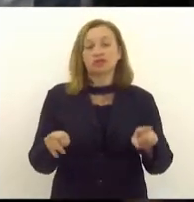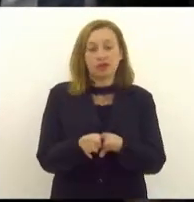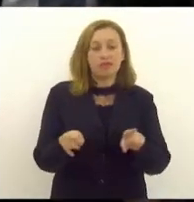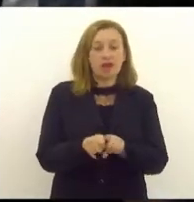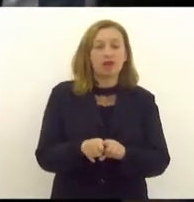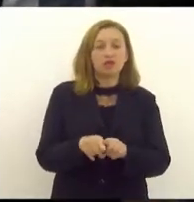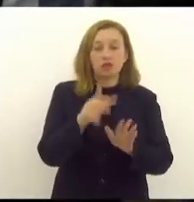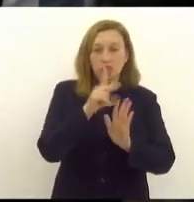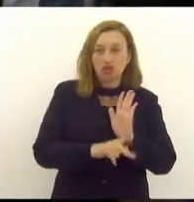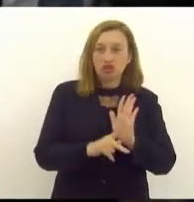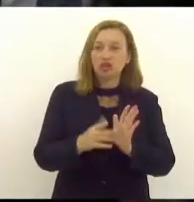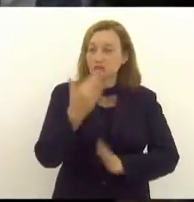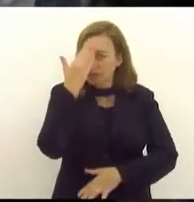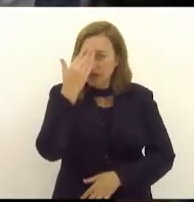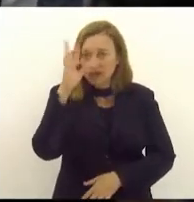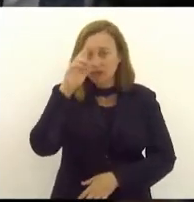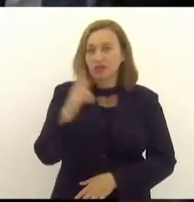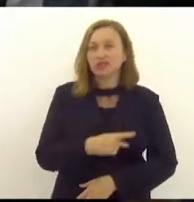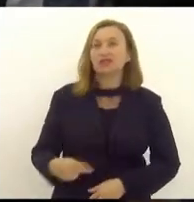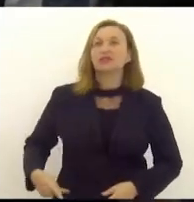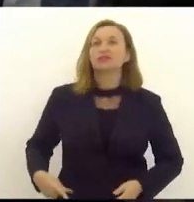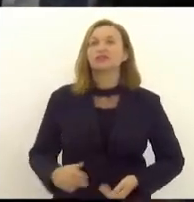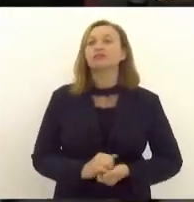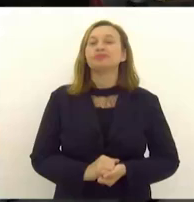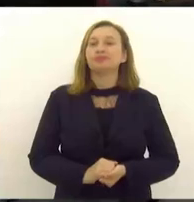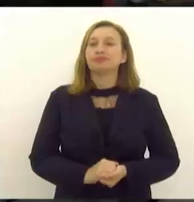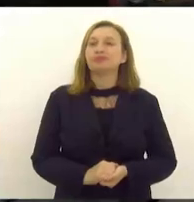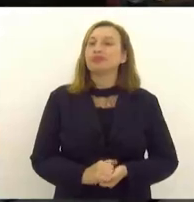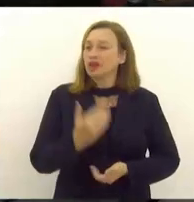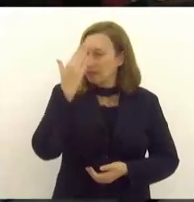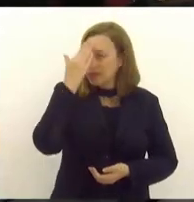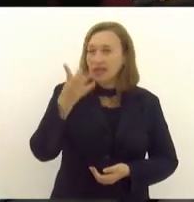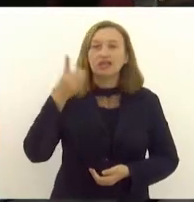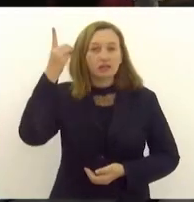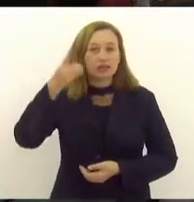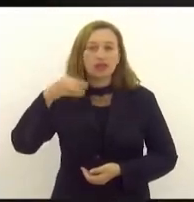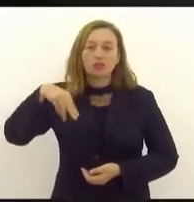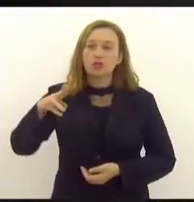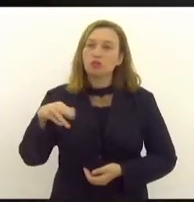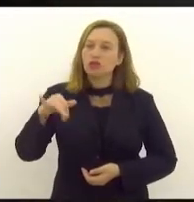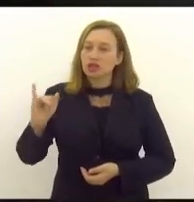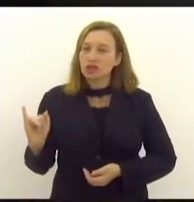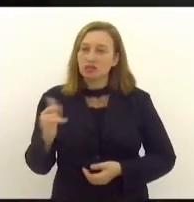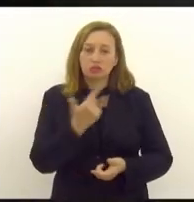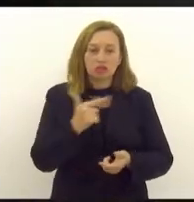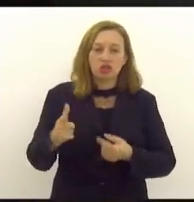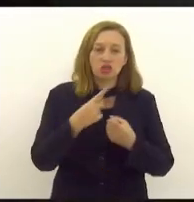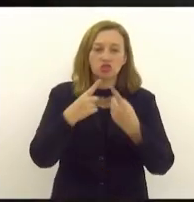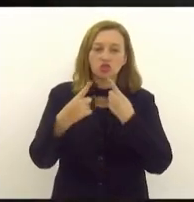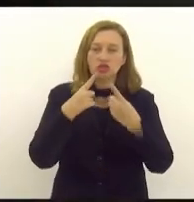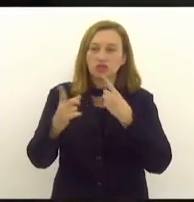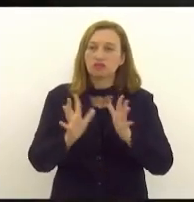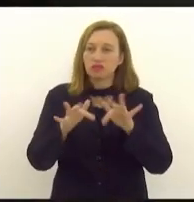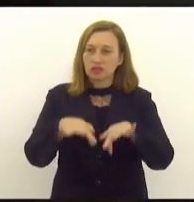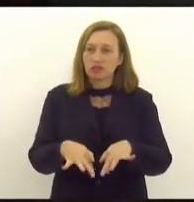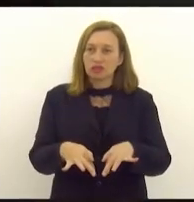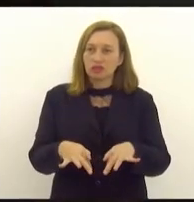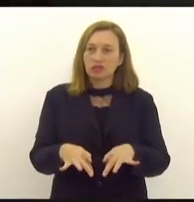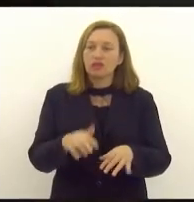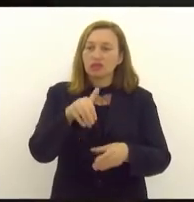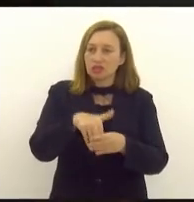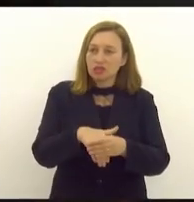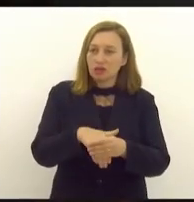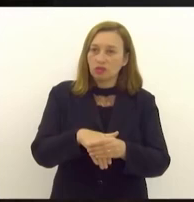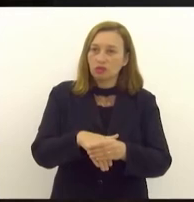projeto Muito obrigado Presidente Obrigado Deputado munir não havendo mais Quem Queira discutir encerrado a discussão